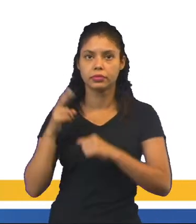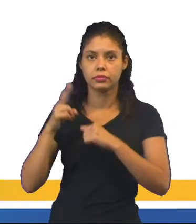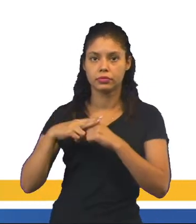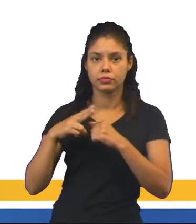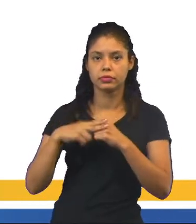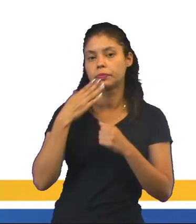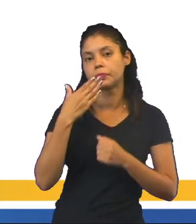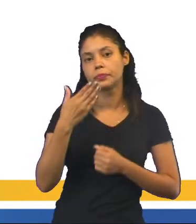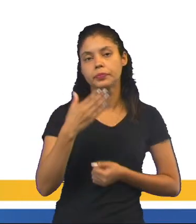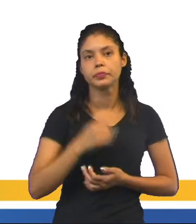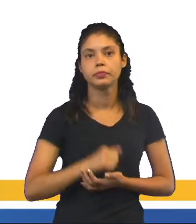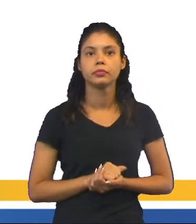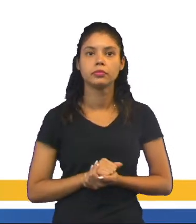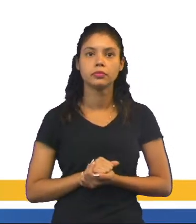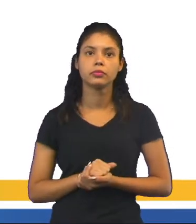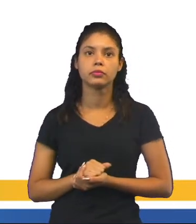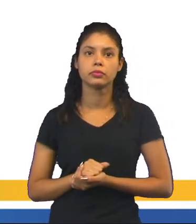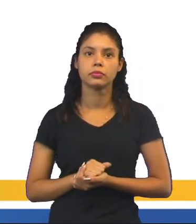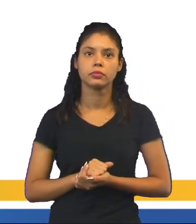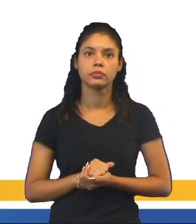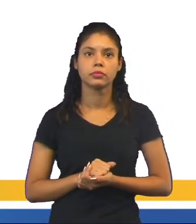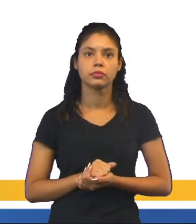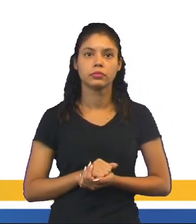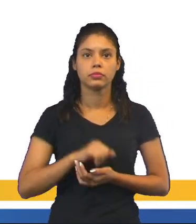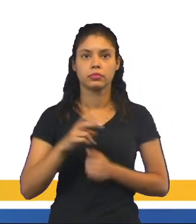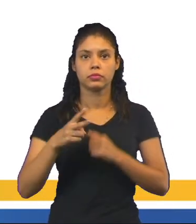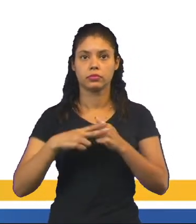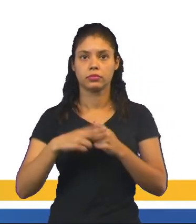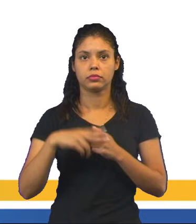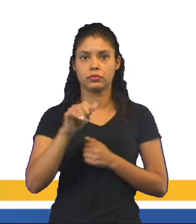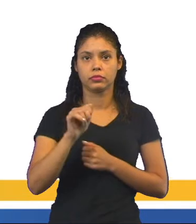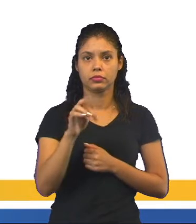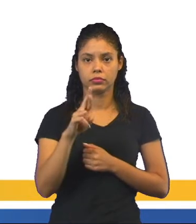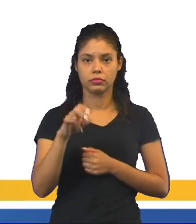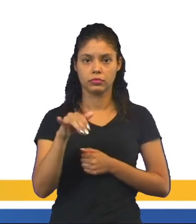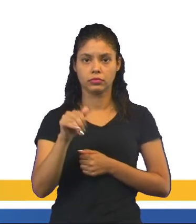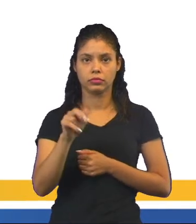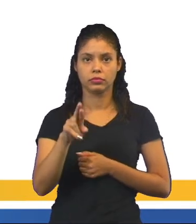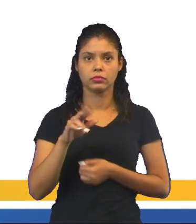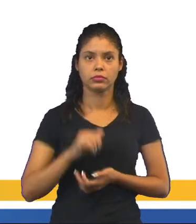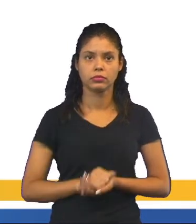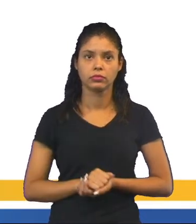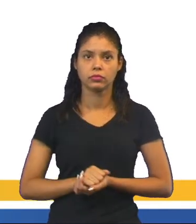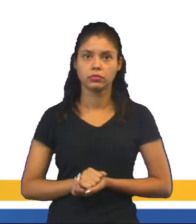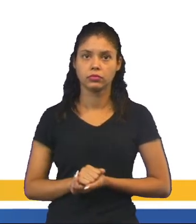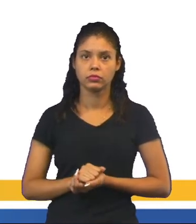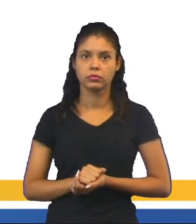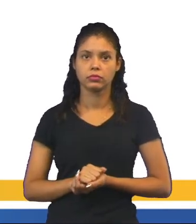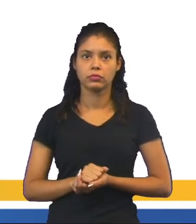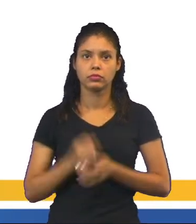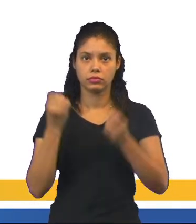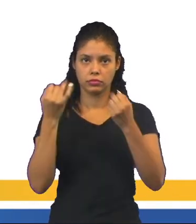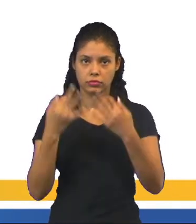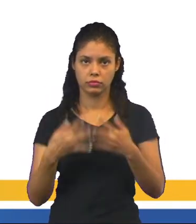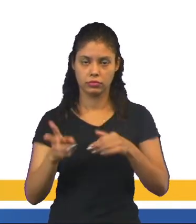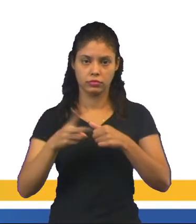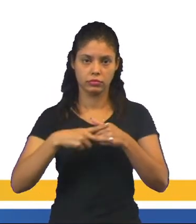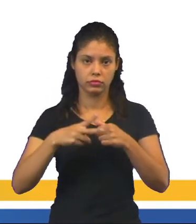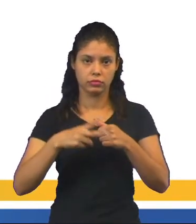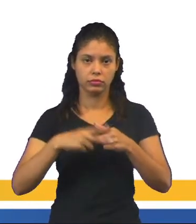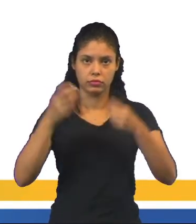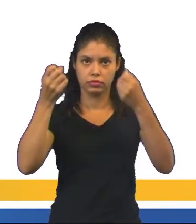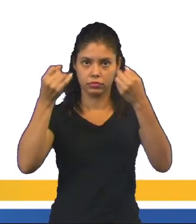Pediu, do verbo pedir. Afirmou, do verbo afirmar.